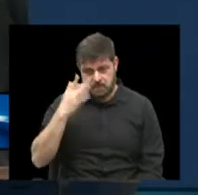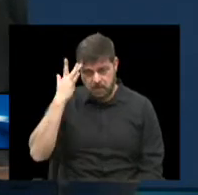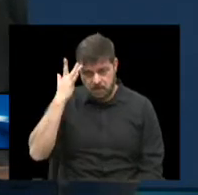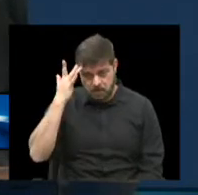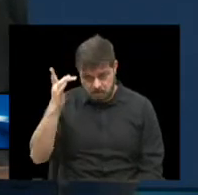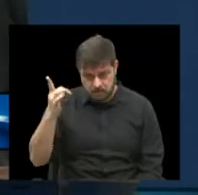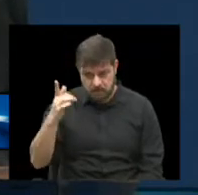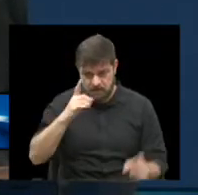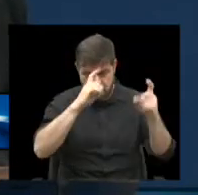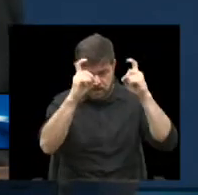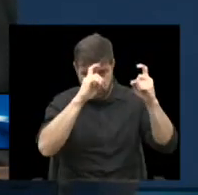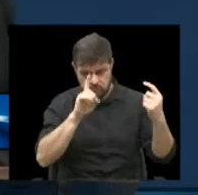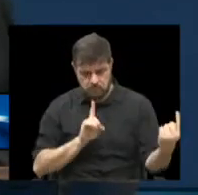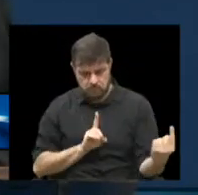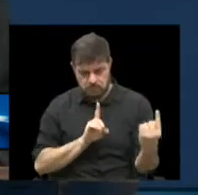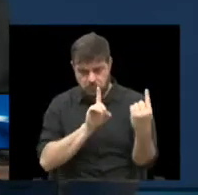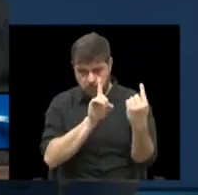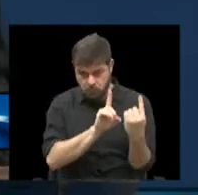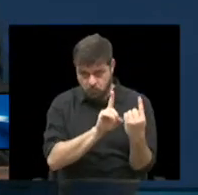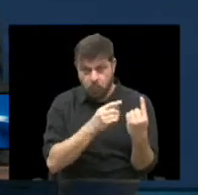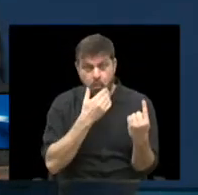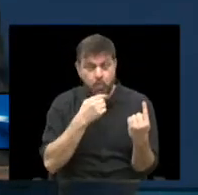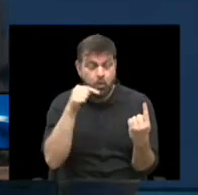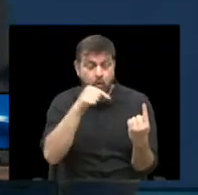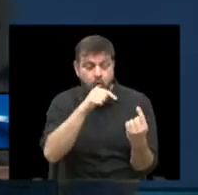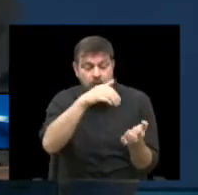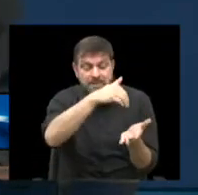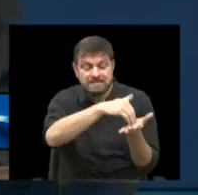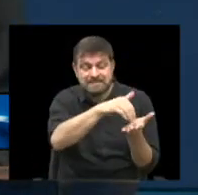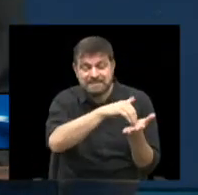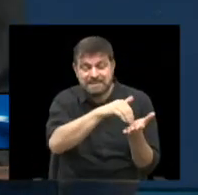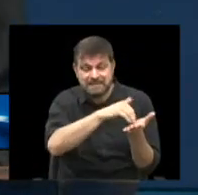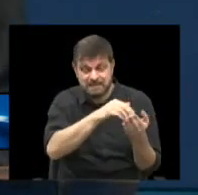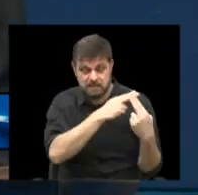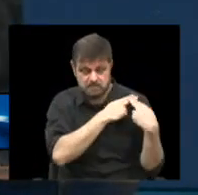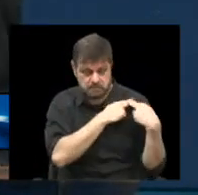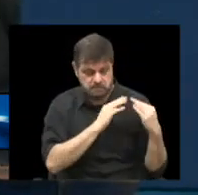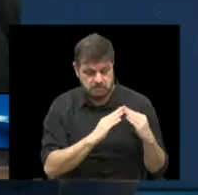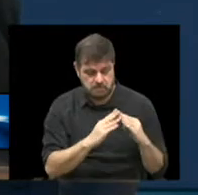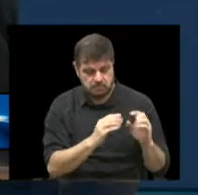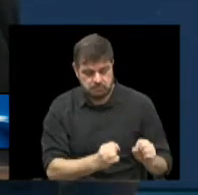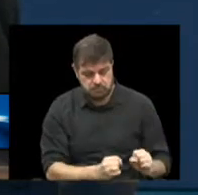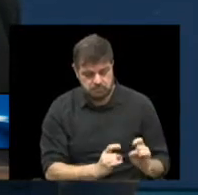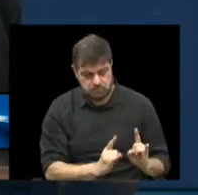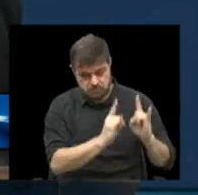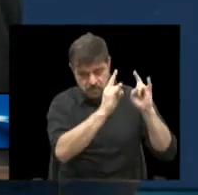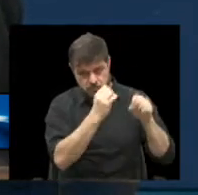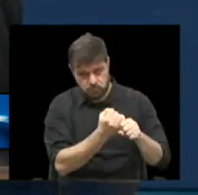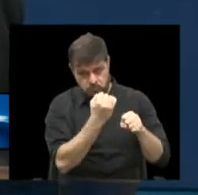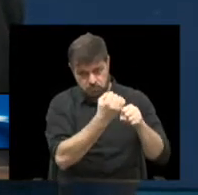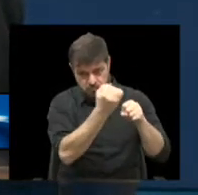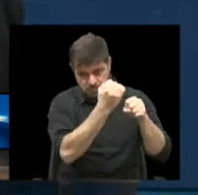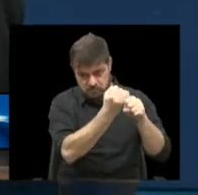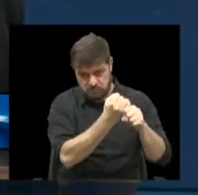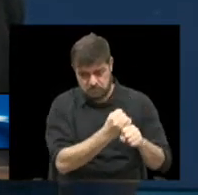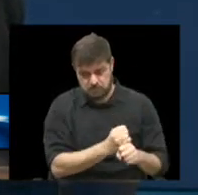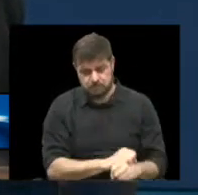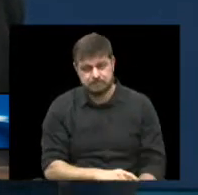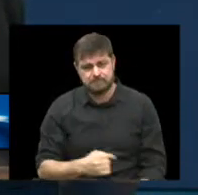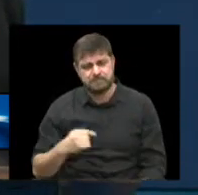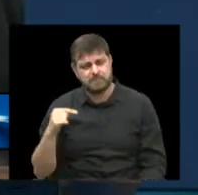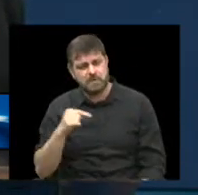com o secretário da Habitação, o Samuel Rocílio, o Walter Greve, o Edson Cunha, para que